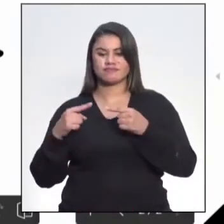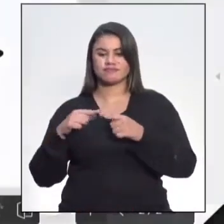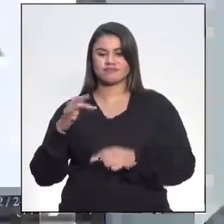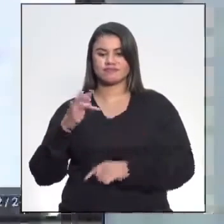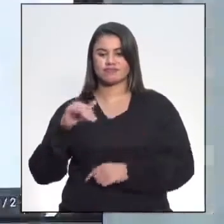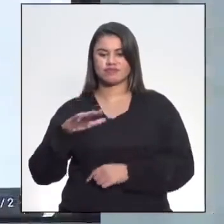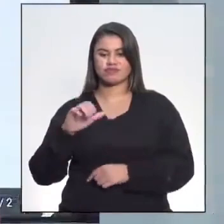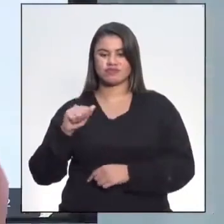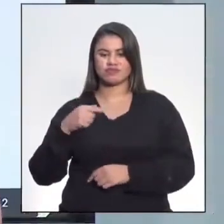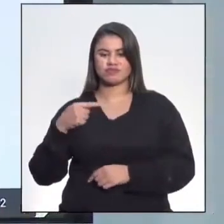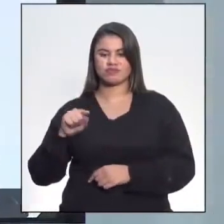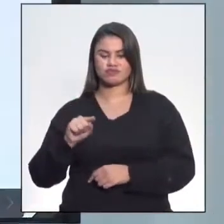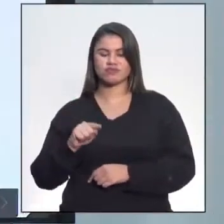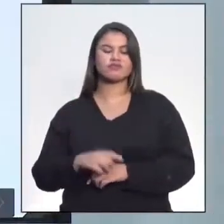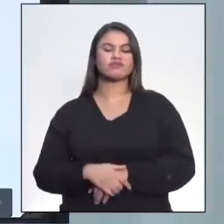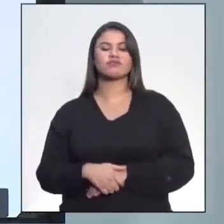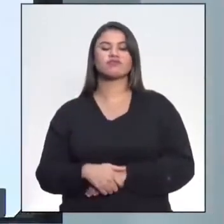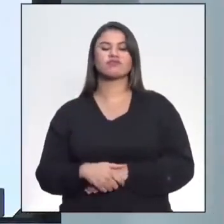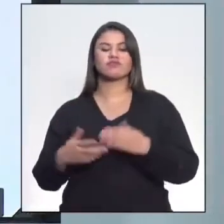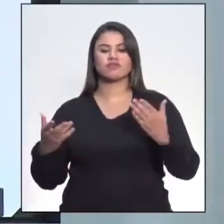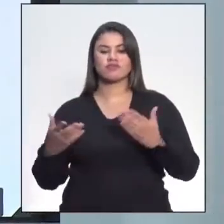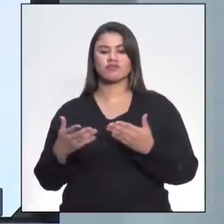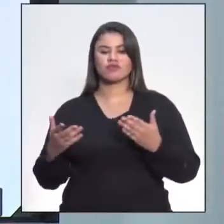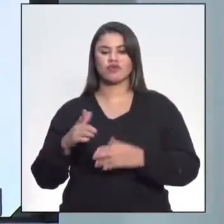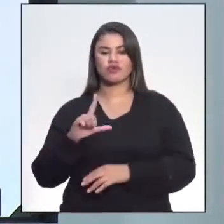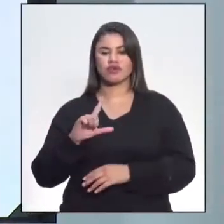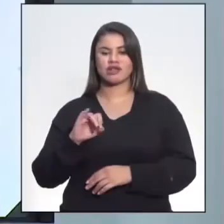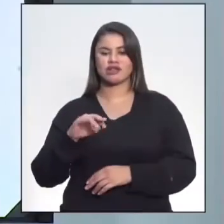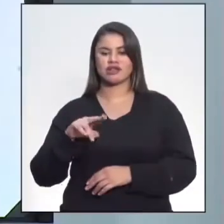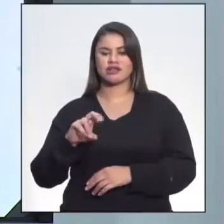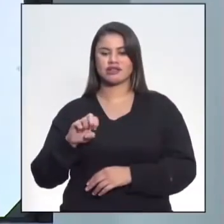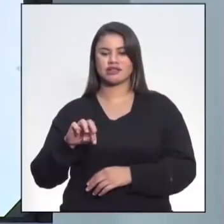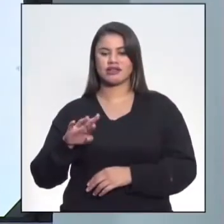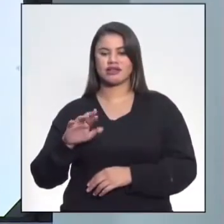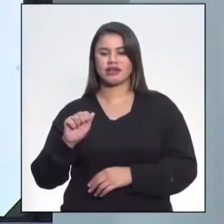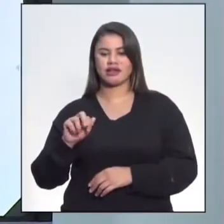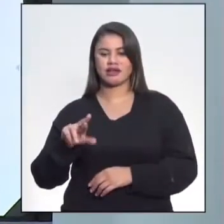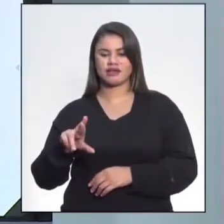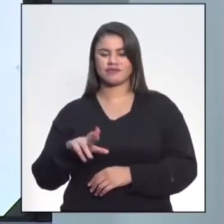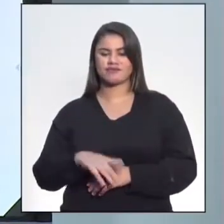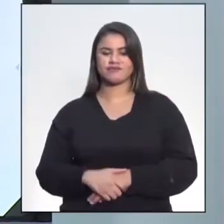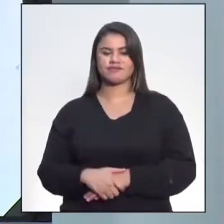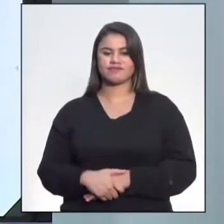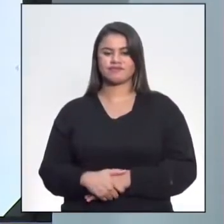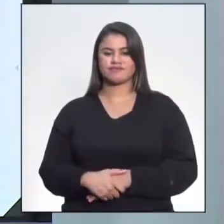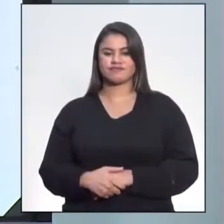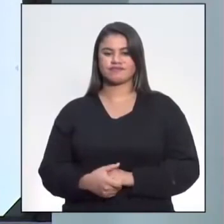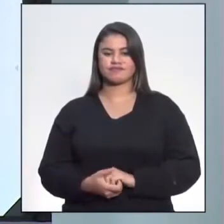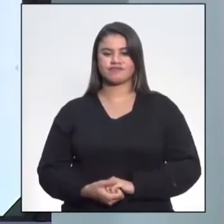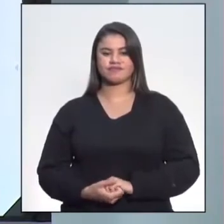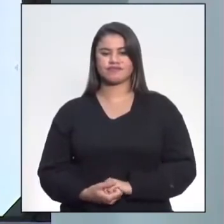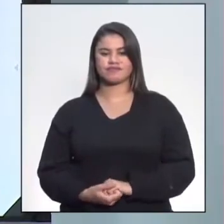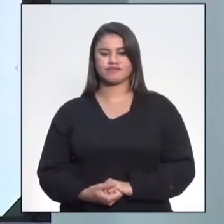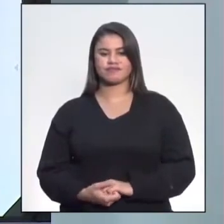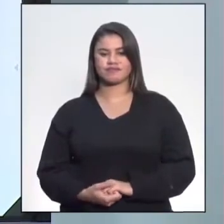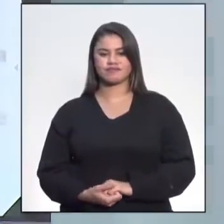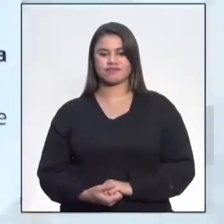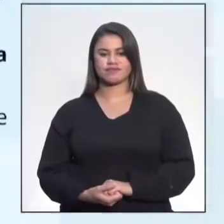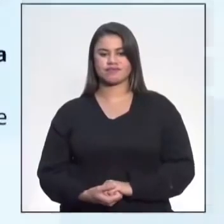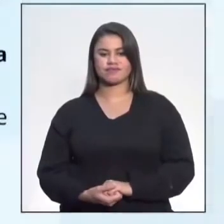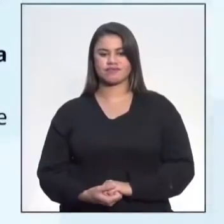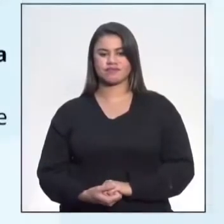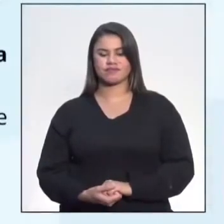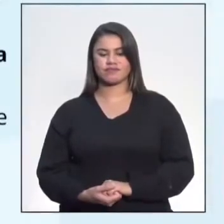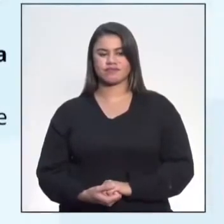função afim. Vamos agora para a função linear. Vai lá, por favor. Sim, linear. Então, lá na